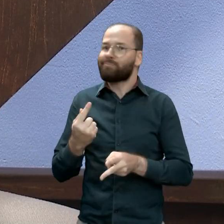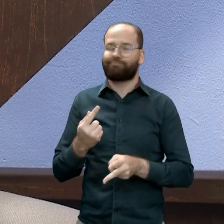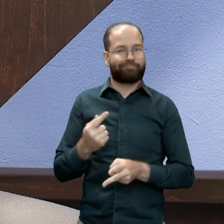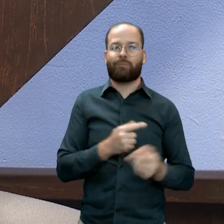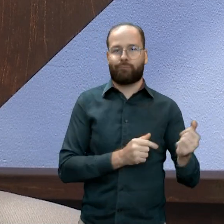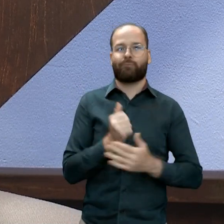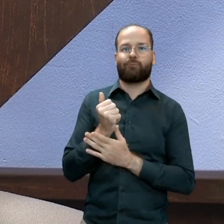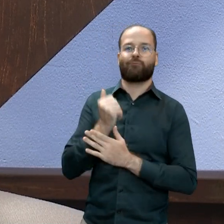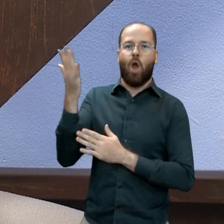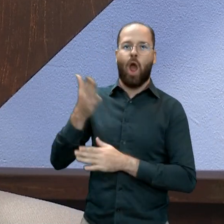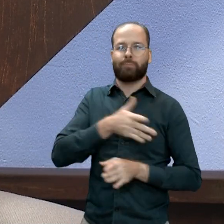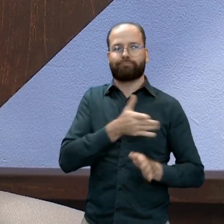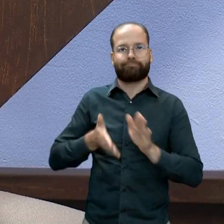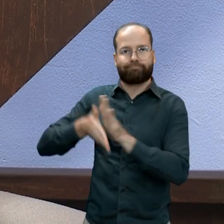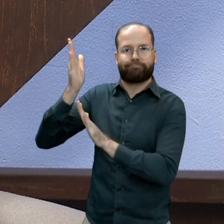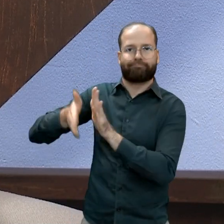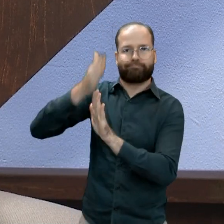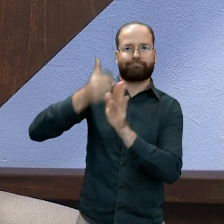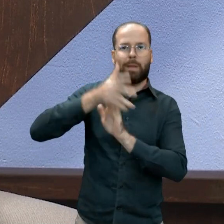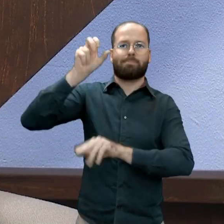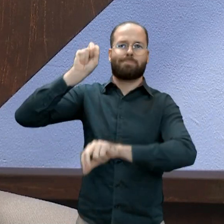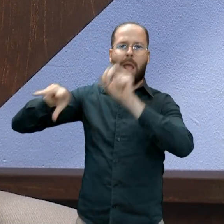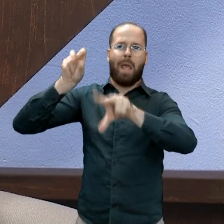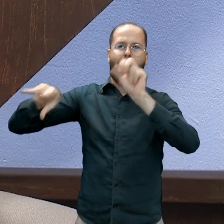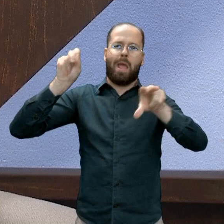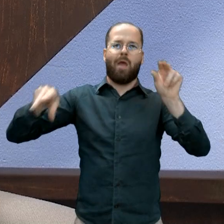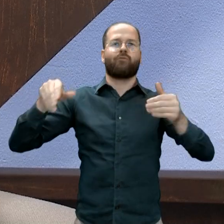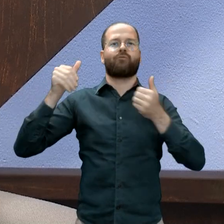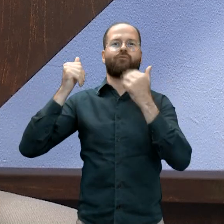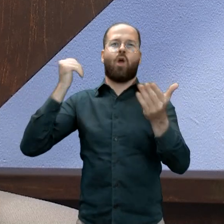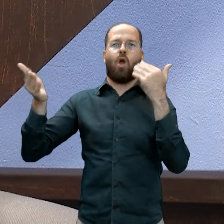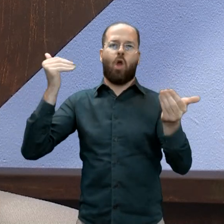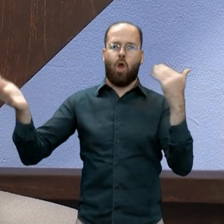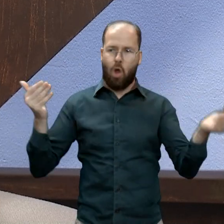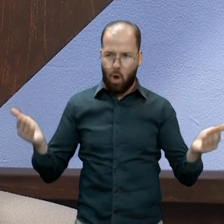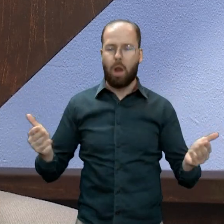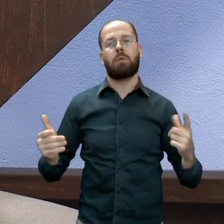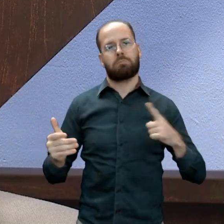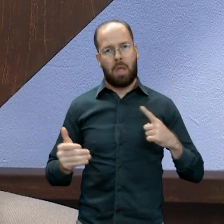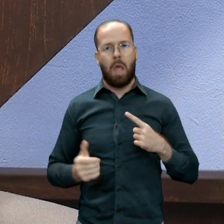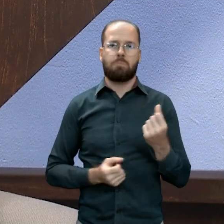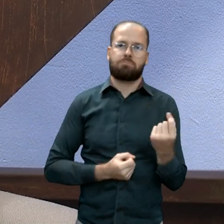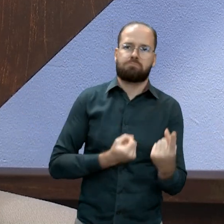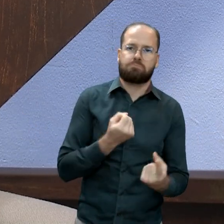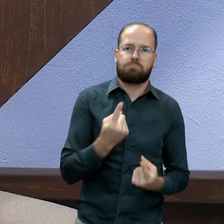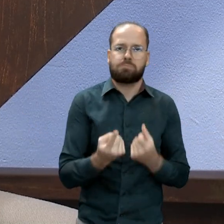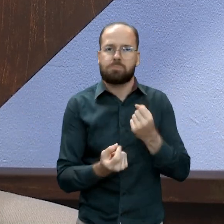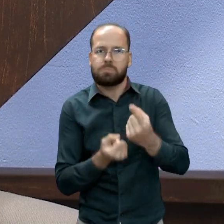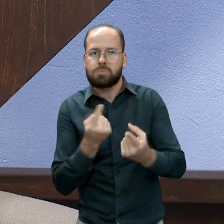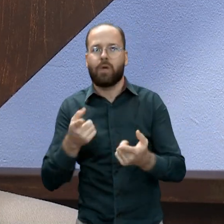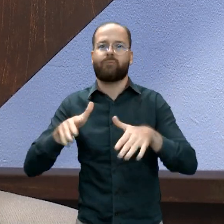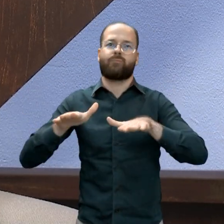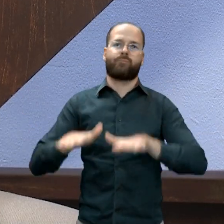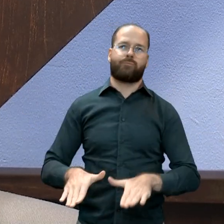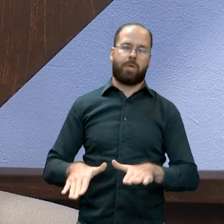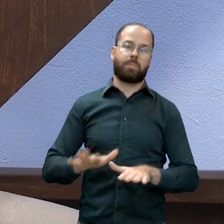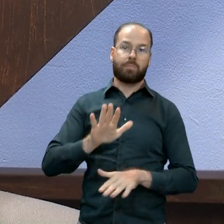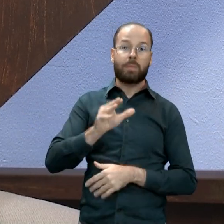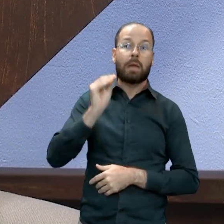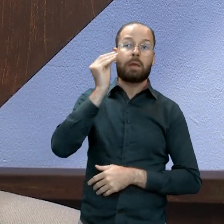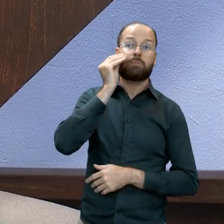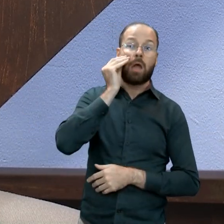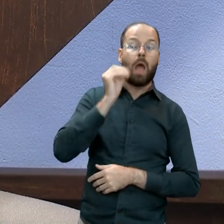acredito que tenha até uma curiosidade, né, desse profissional buscar outros países. Deixa eu ver o que está acontecendo na China,